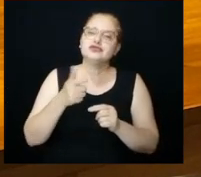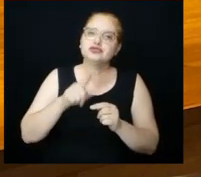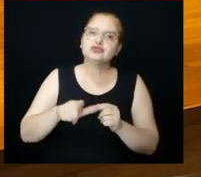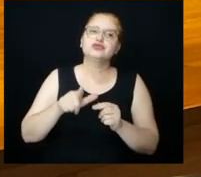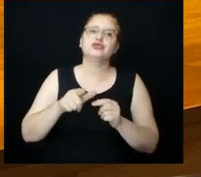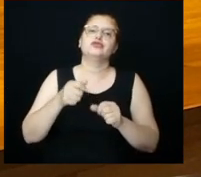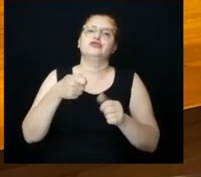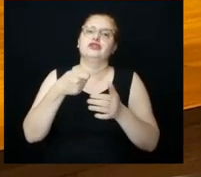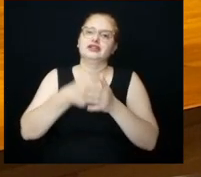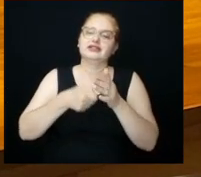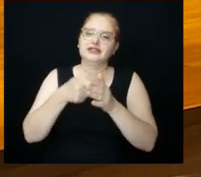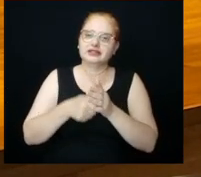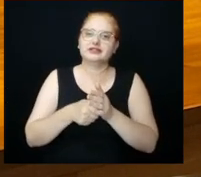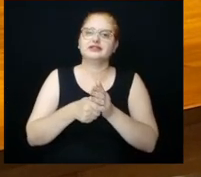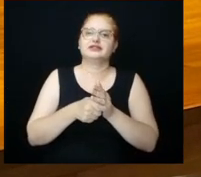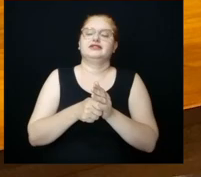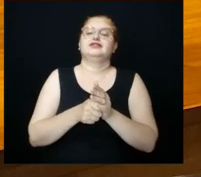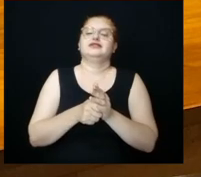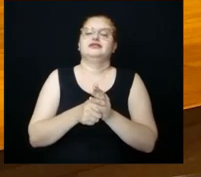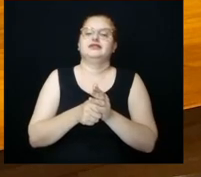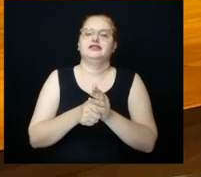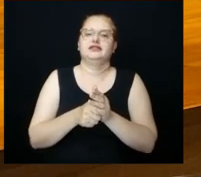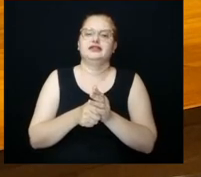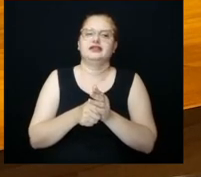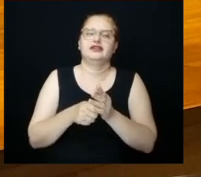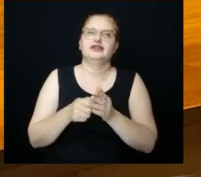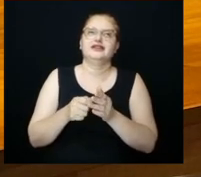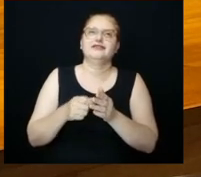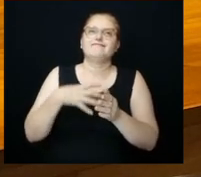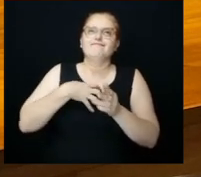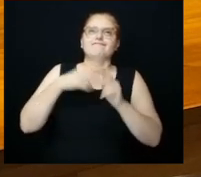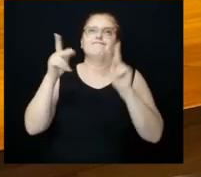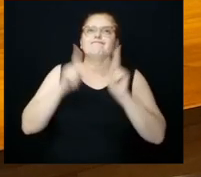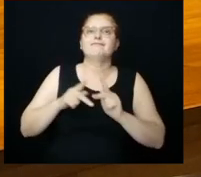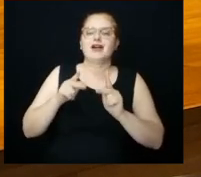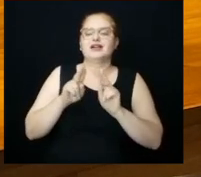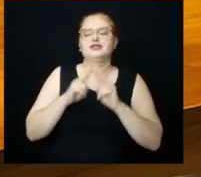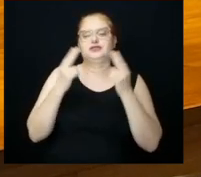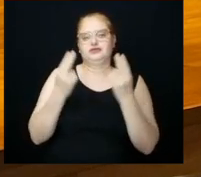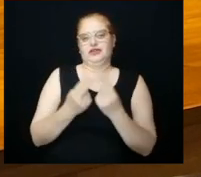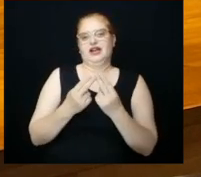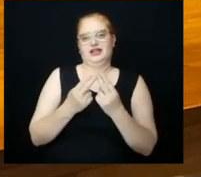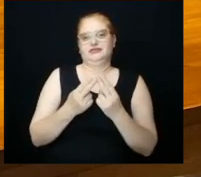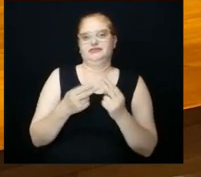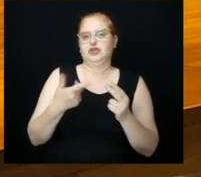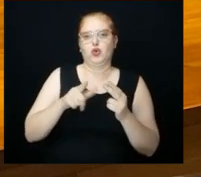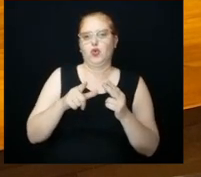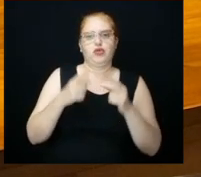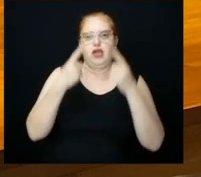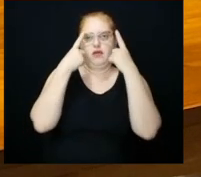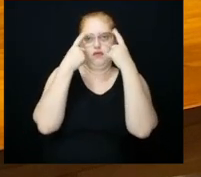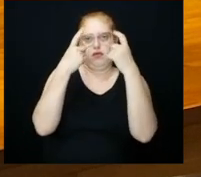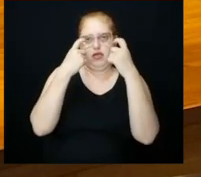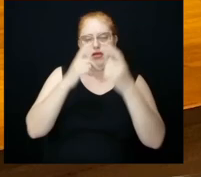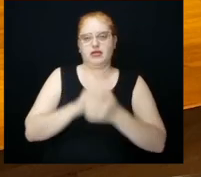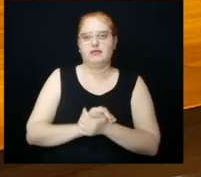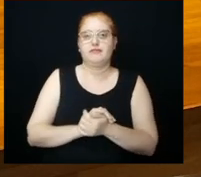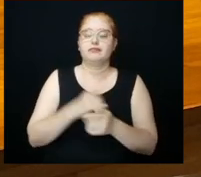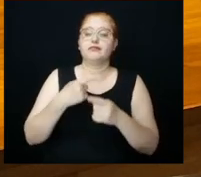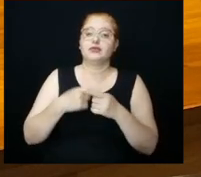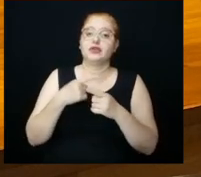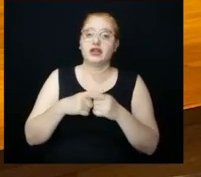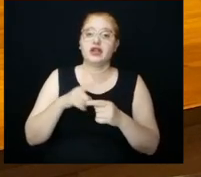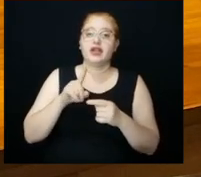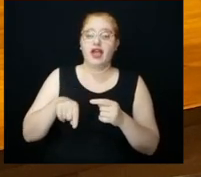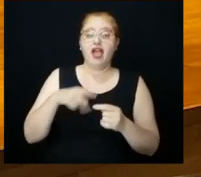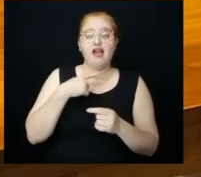aquele universo ali, né? E isso não é agressivo de maneira nenhuma, né? Porque ela acaba